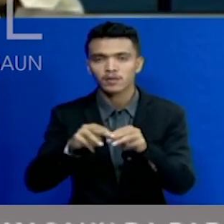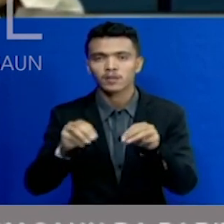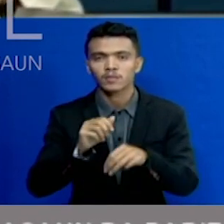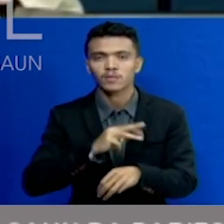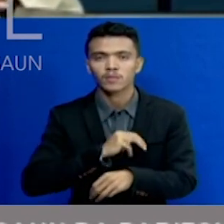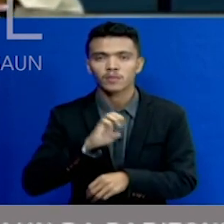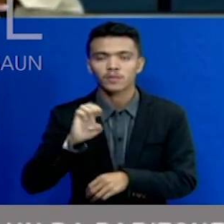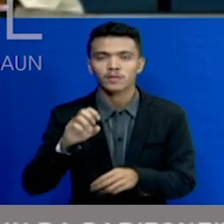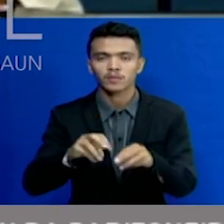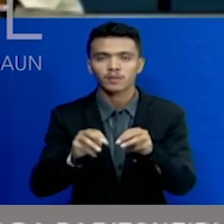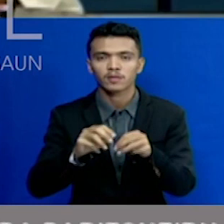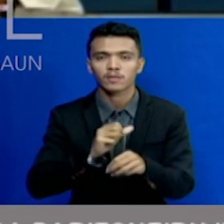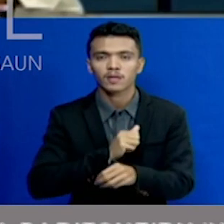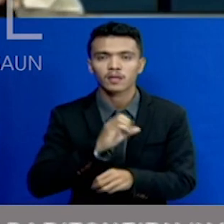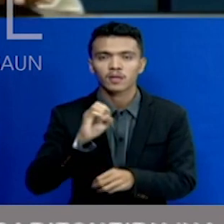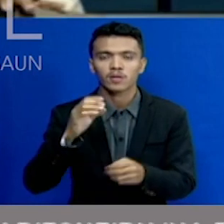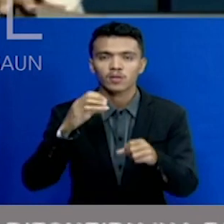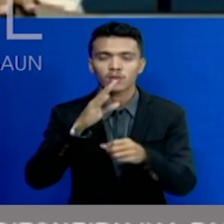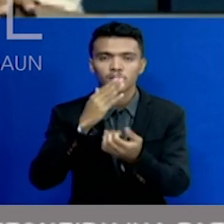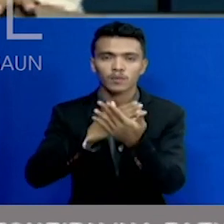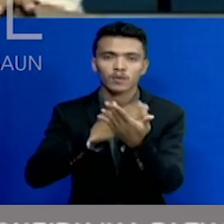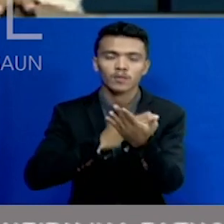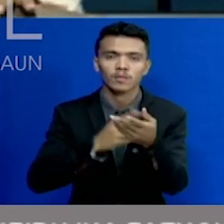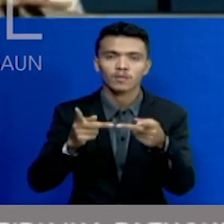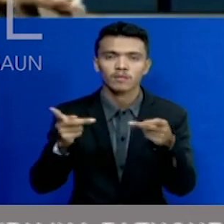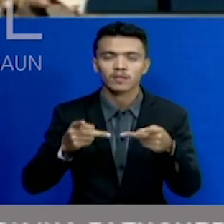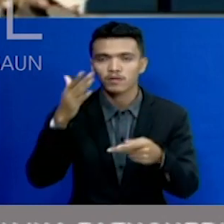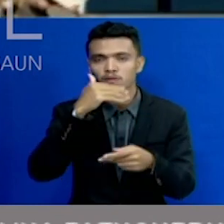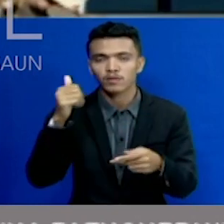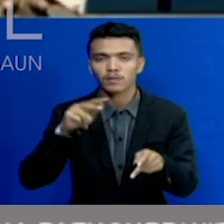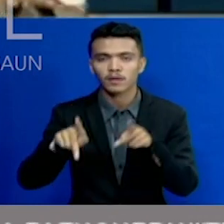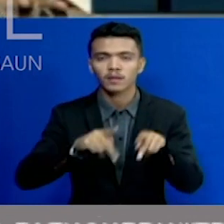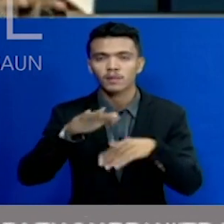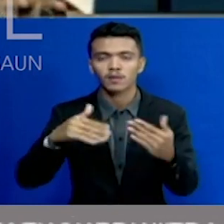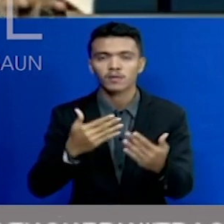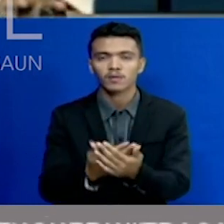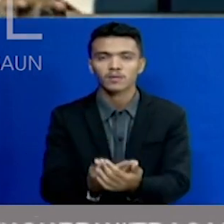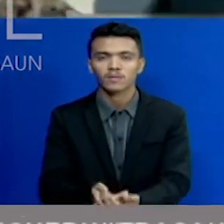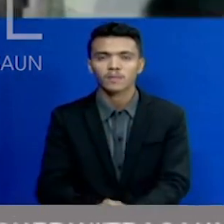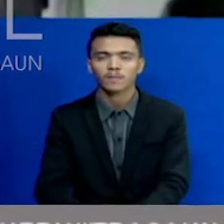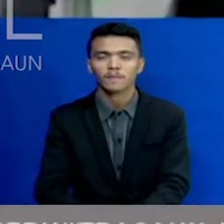Maubici, município Ainara, onde promove Fata em Turismo Baema Roto.